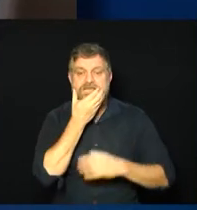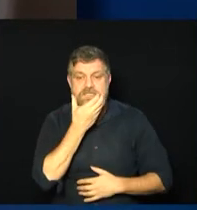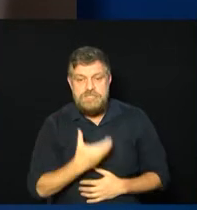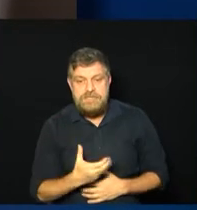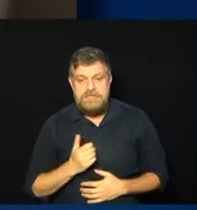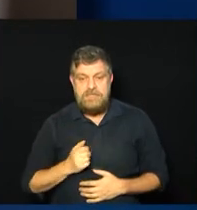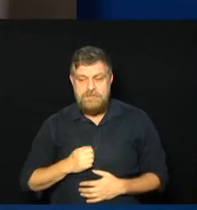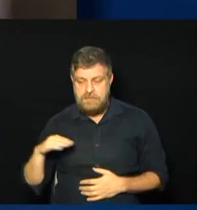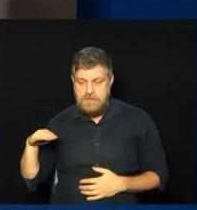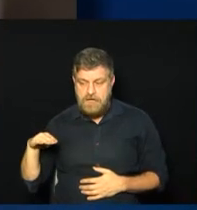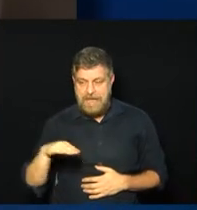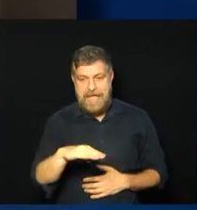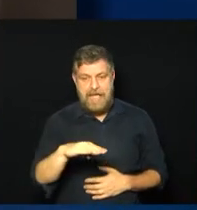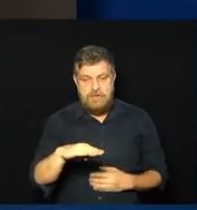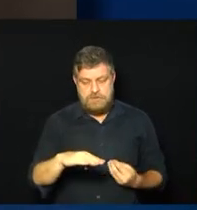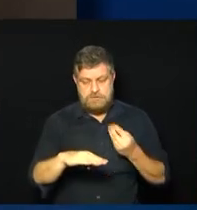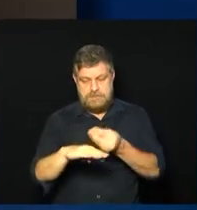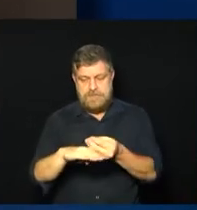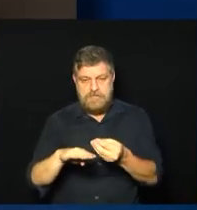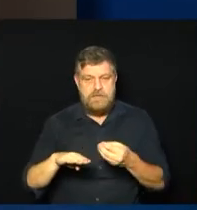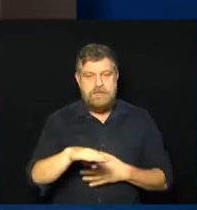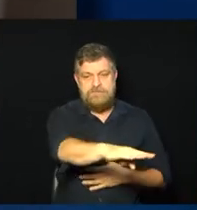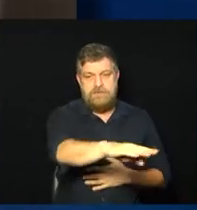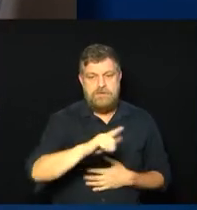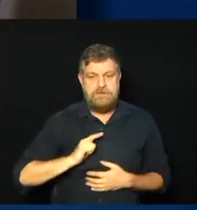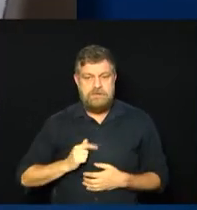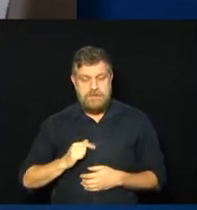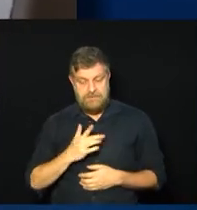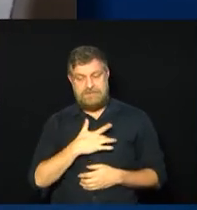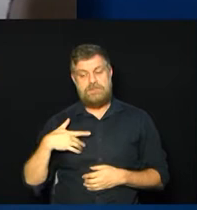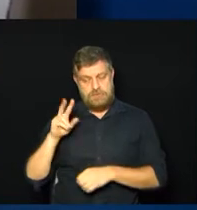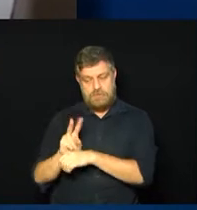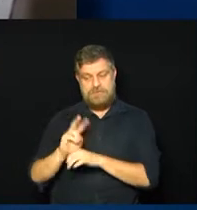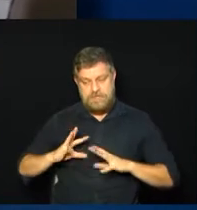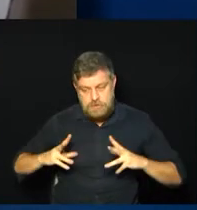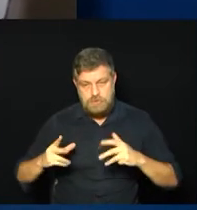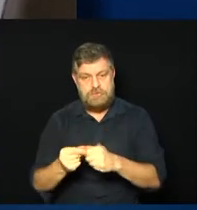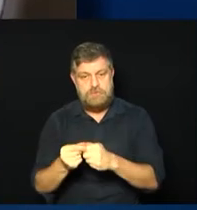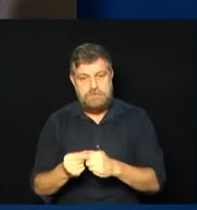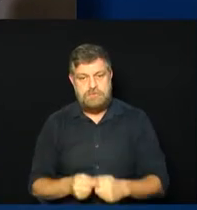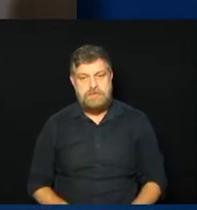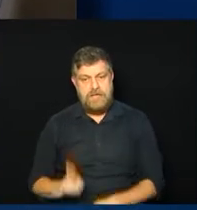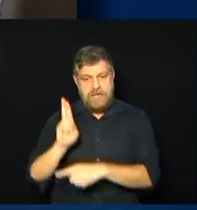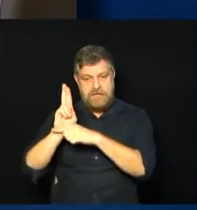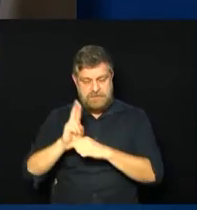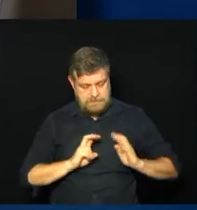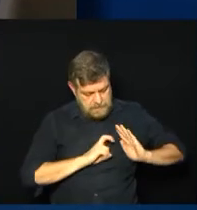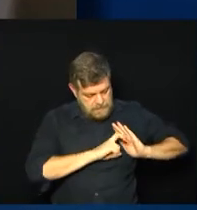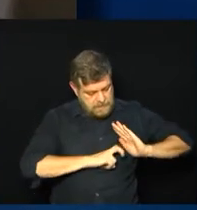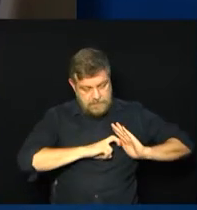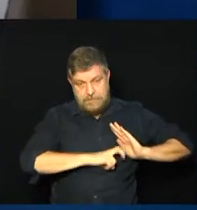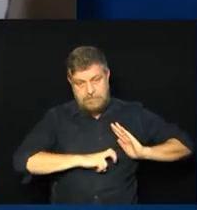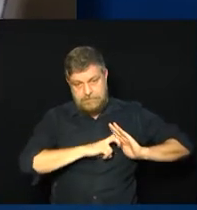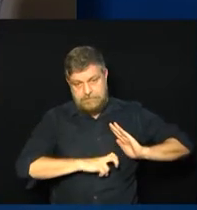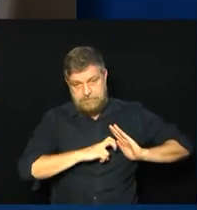de drive-thru, com o objetivo de preservar a saúde de todos. Em nome da instituição Casa da Criança Paralítica de